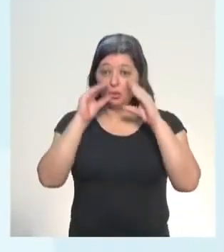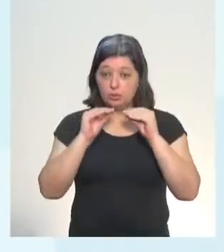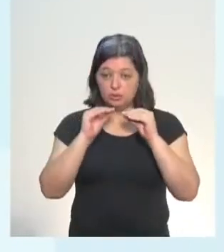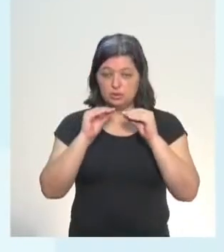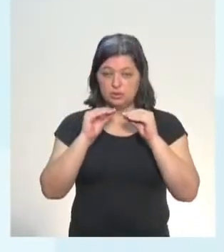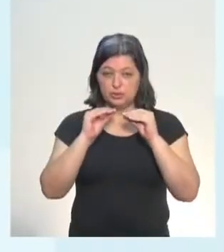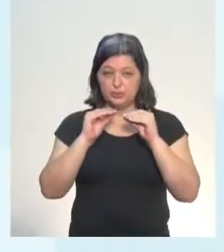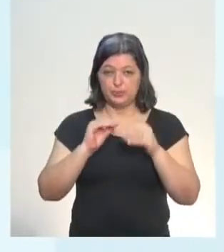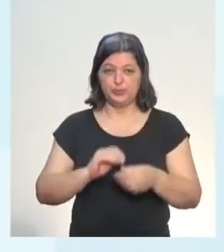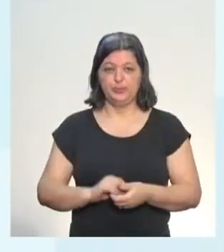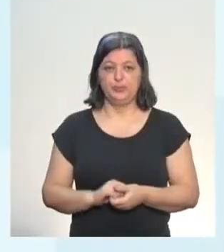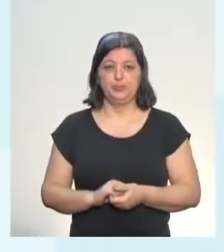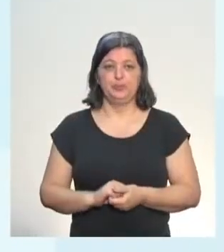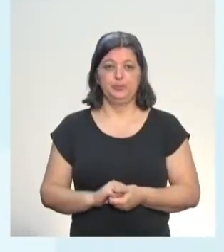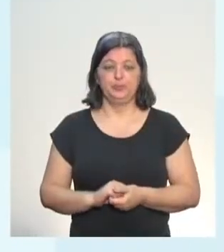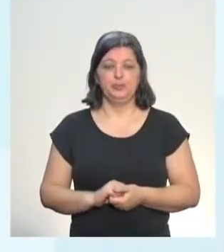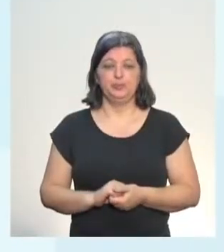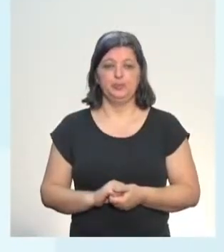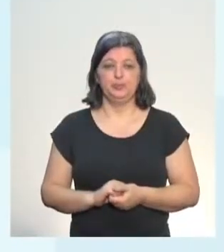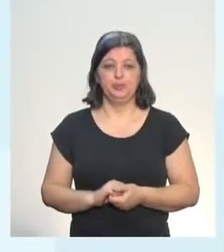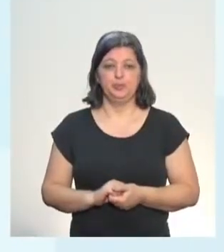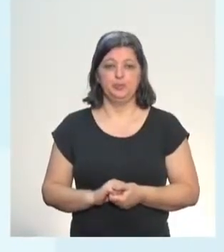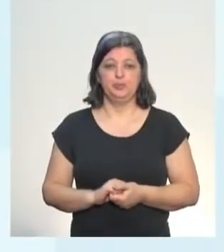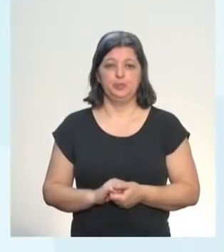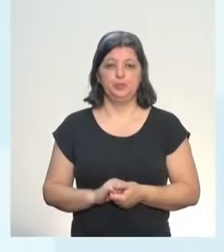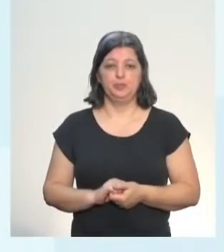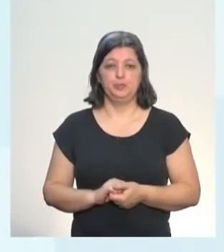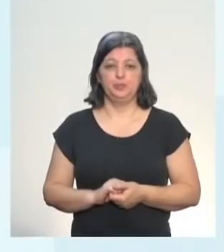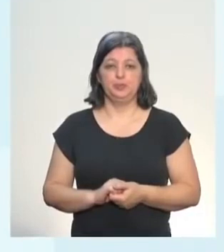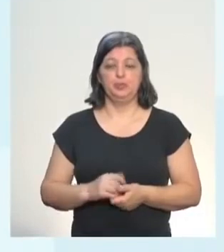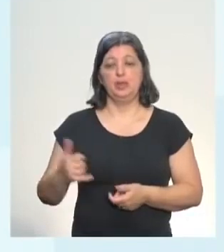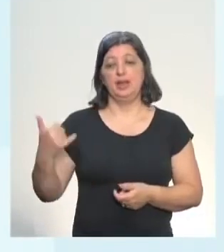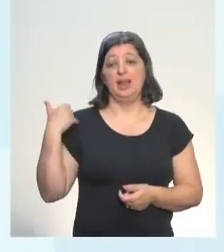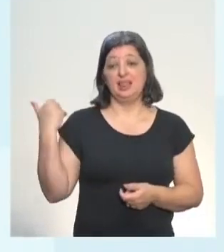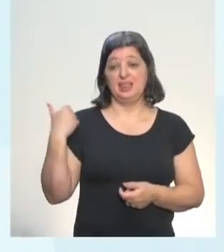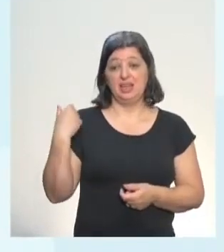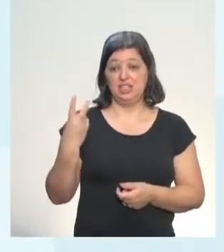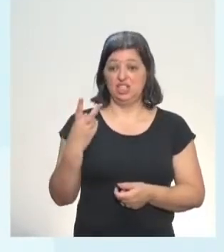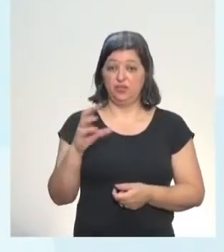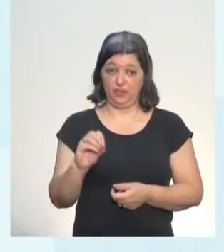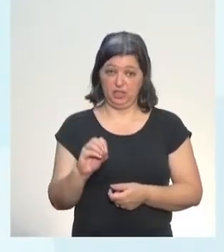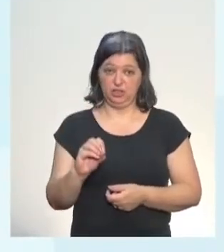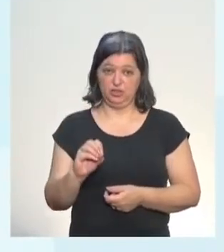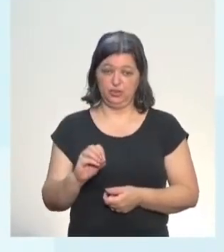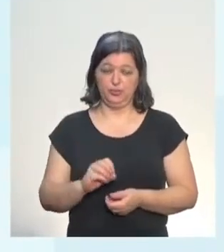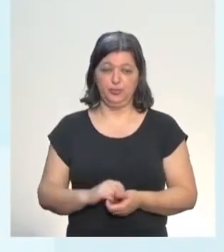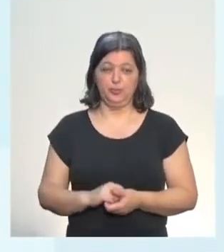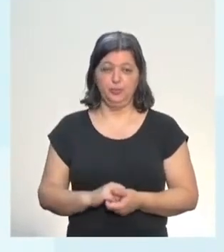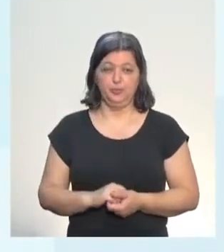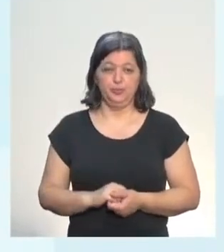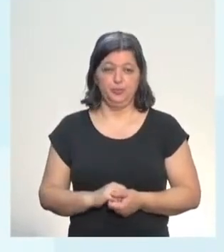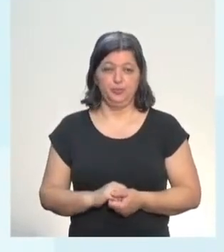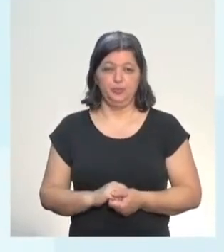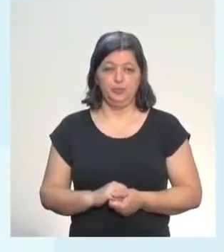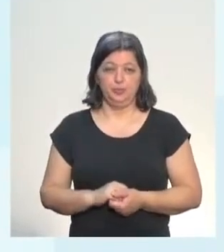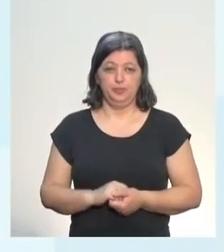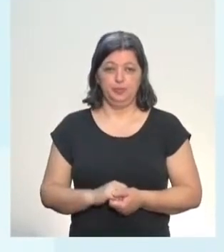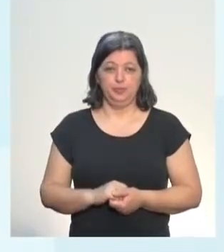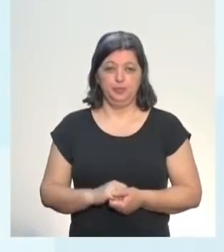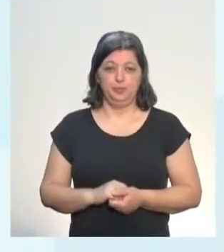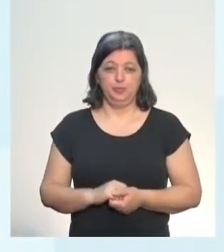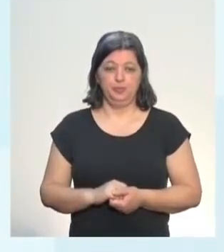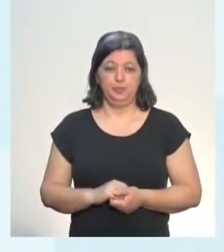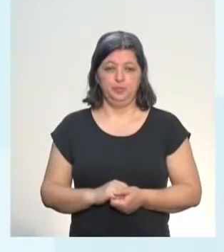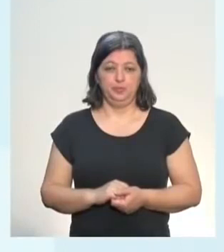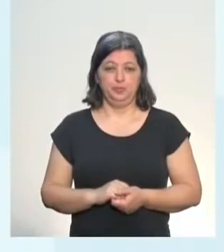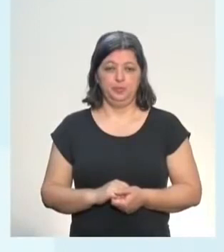night. At night. Na idade de 20 anos. At the age of 20. At the age of